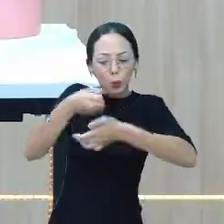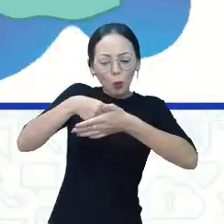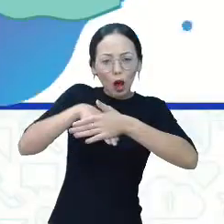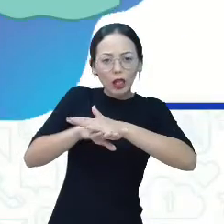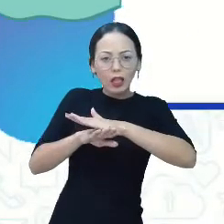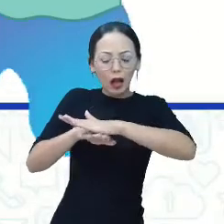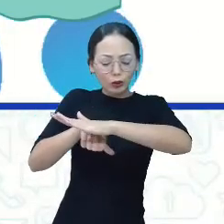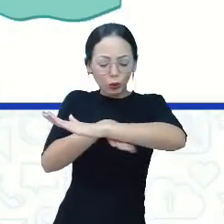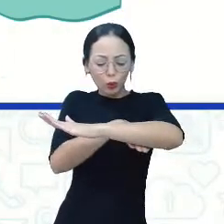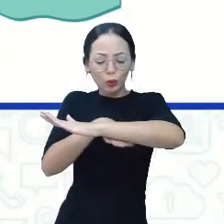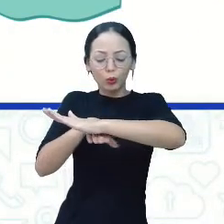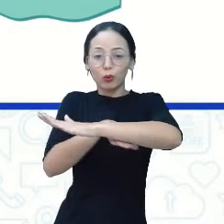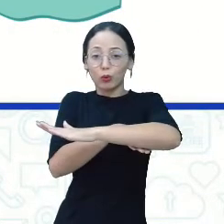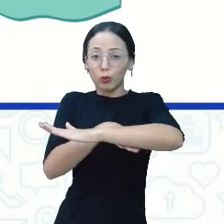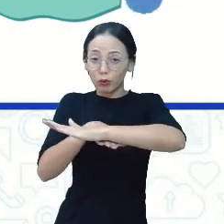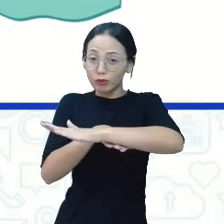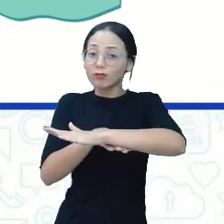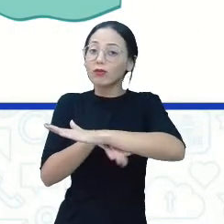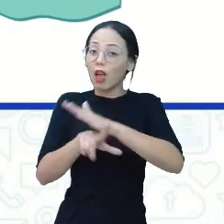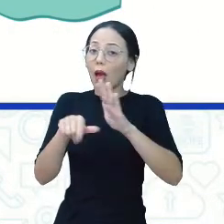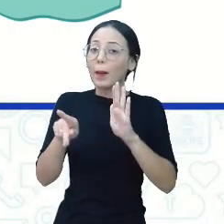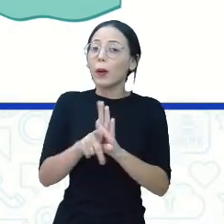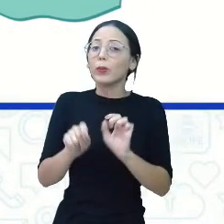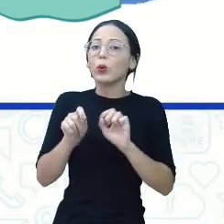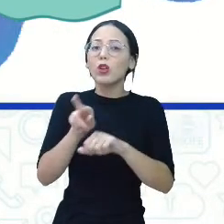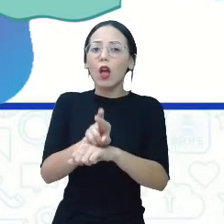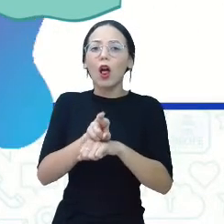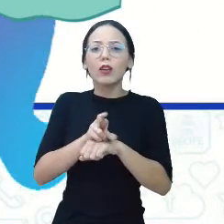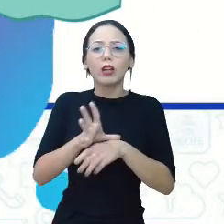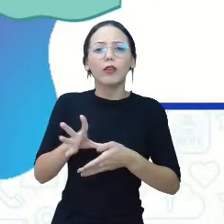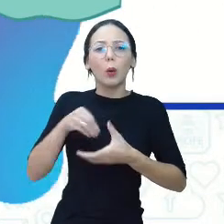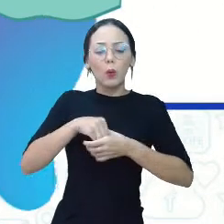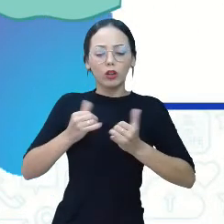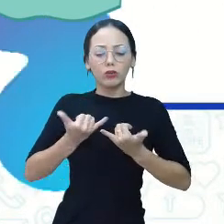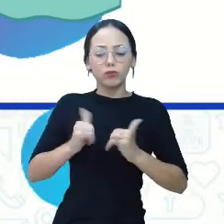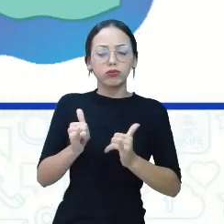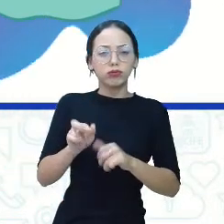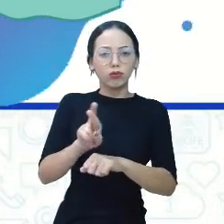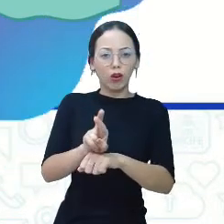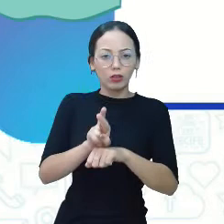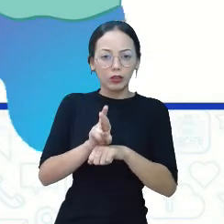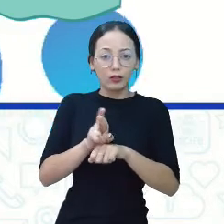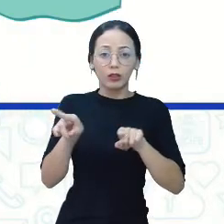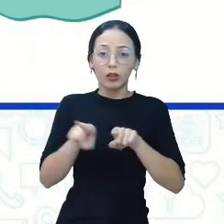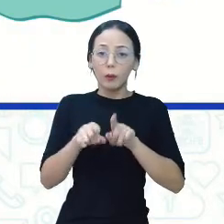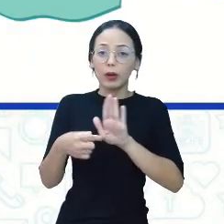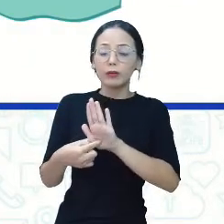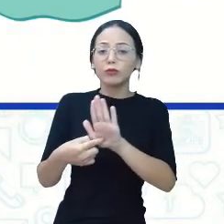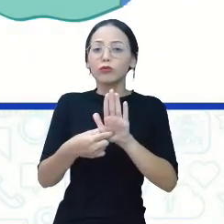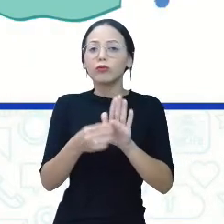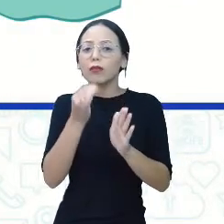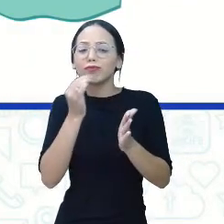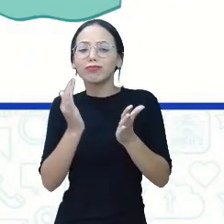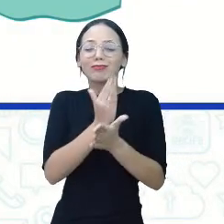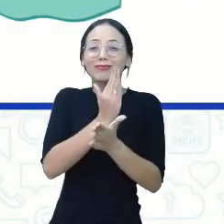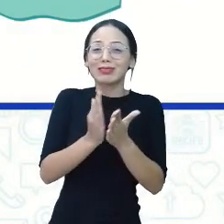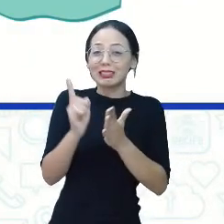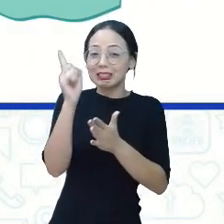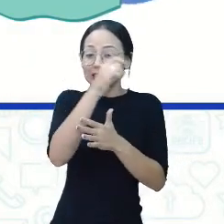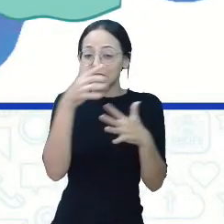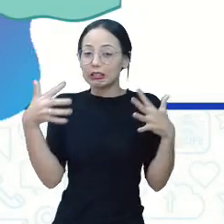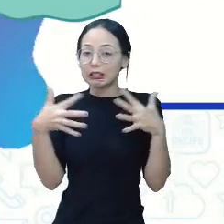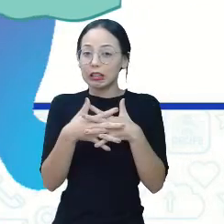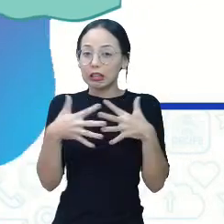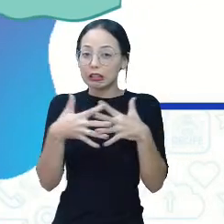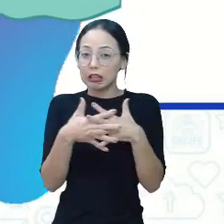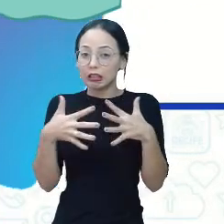da pele, né? Que além de ser uma reserva de energia, vai trazer também algumas complicações em relação